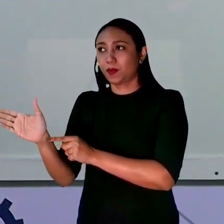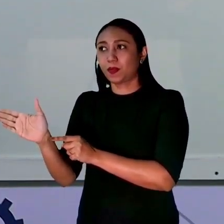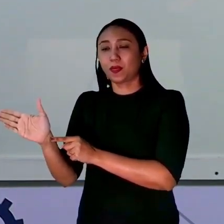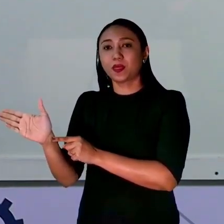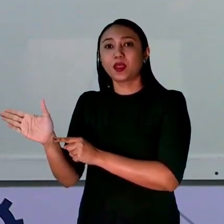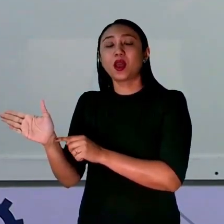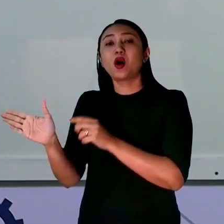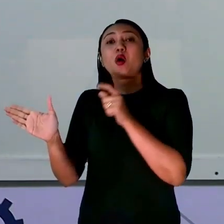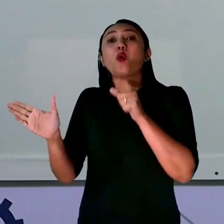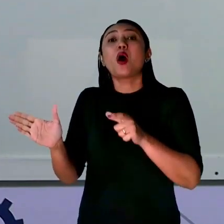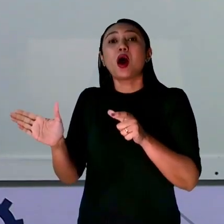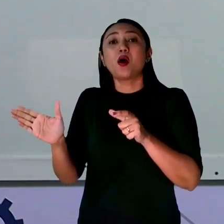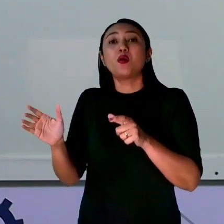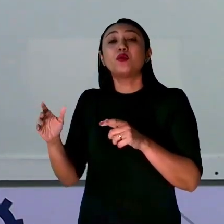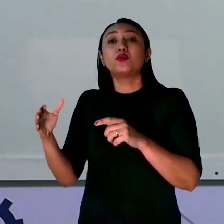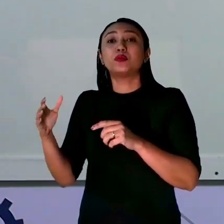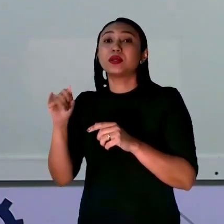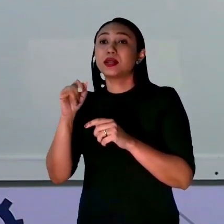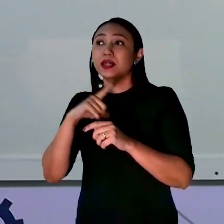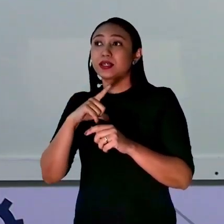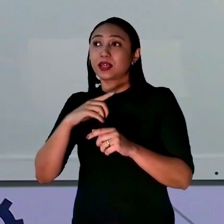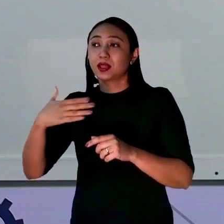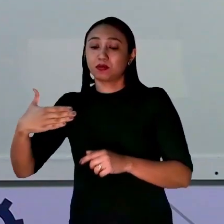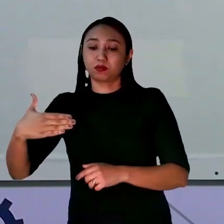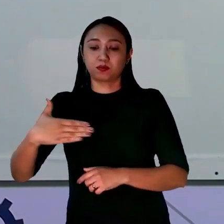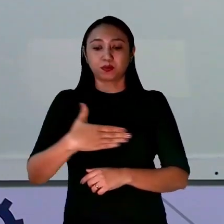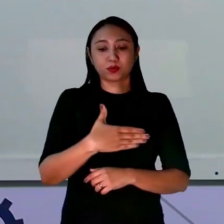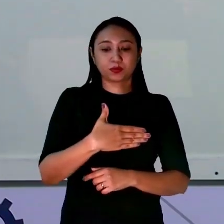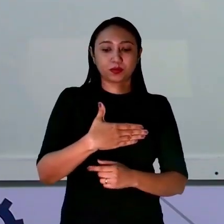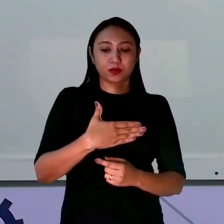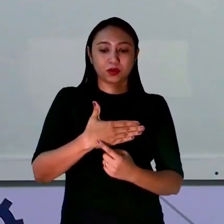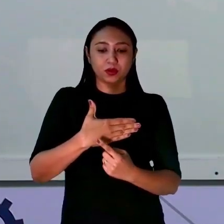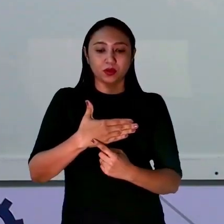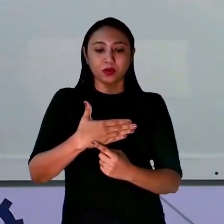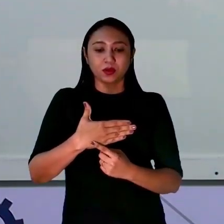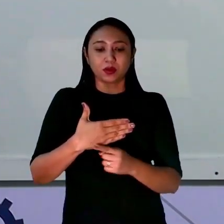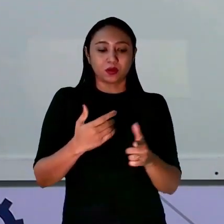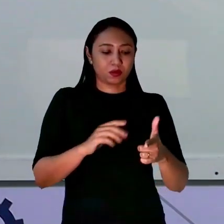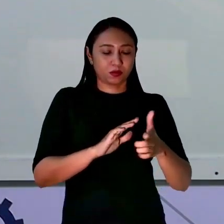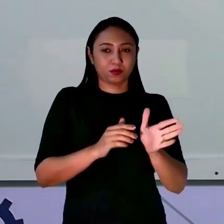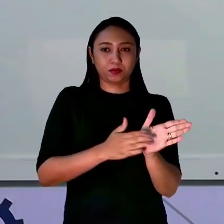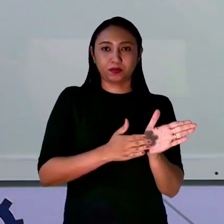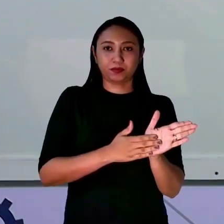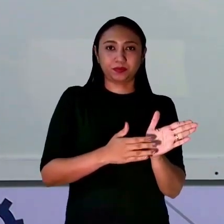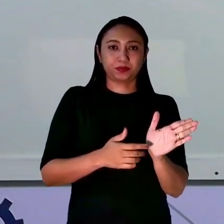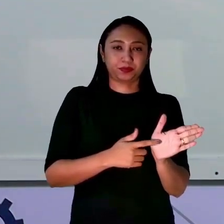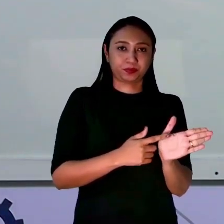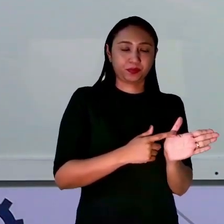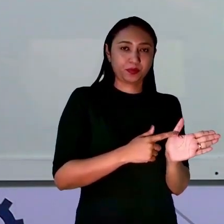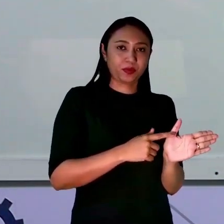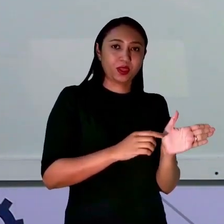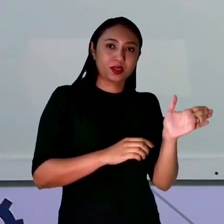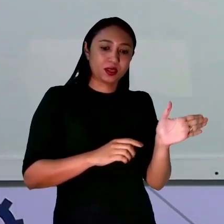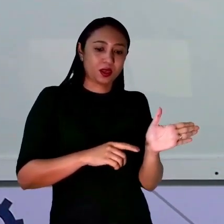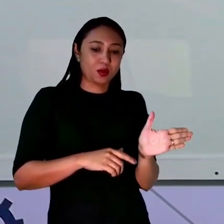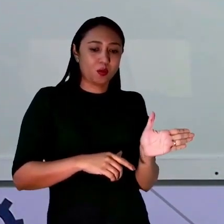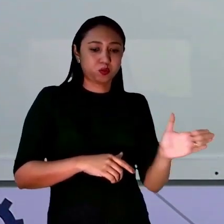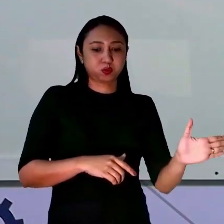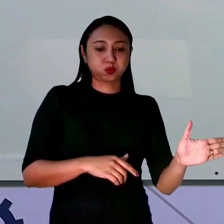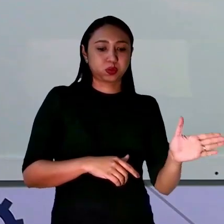lado esquerdo. Professor, eu gostei foi do outro. Então eu vou mostrar novamente que é o Flamengo, bate em quem? No